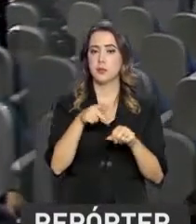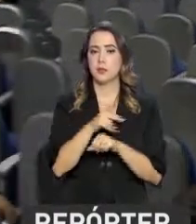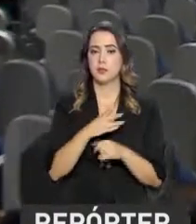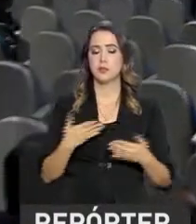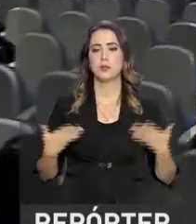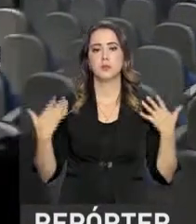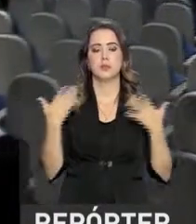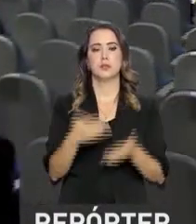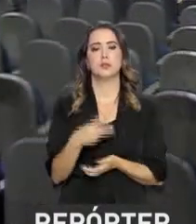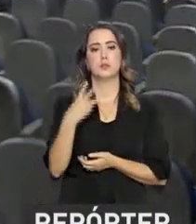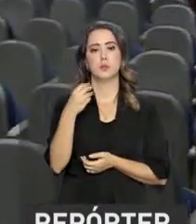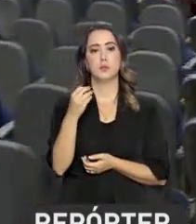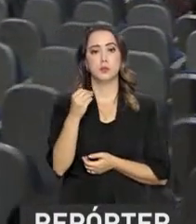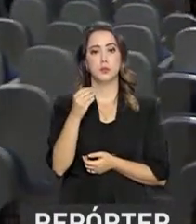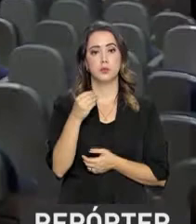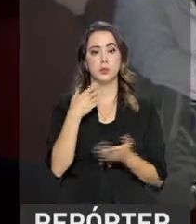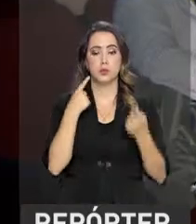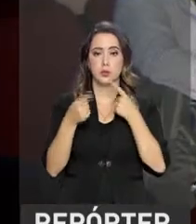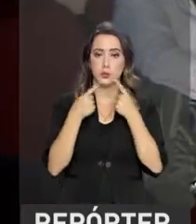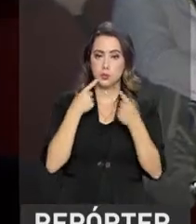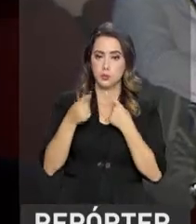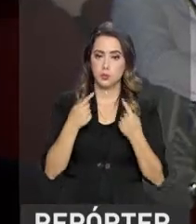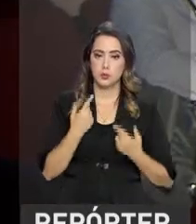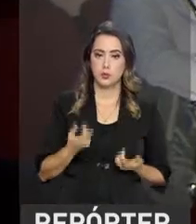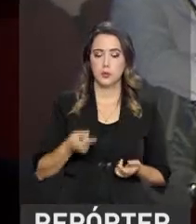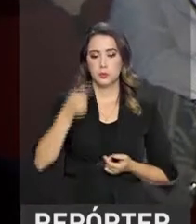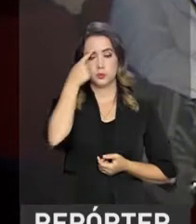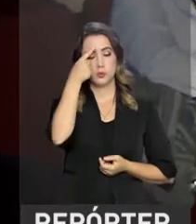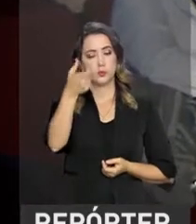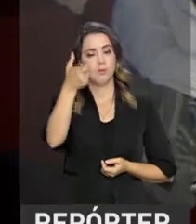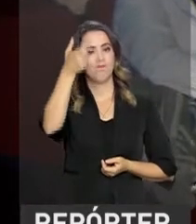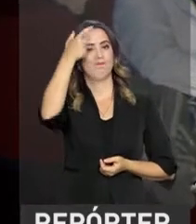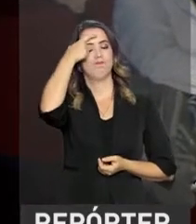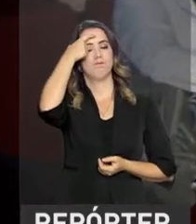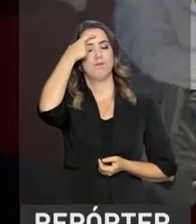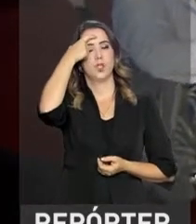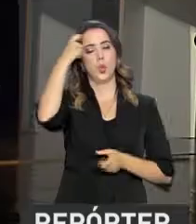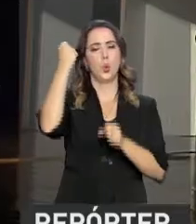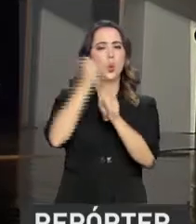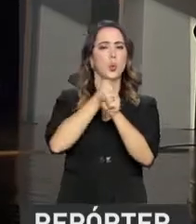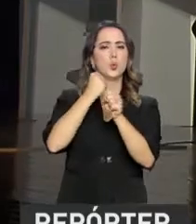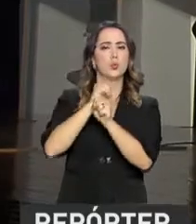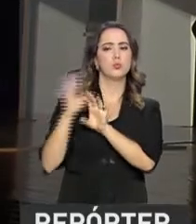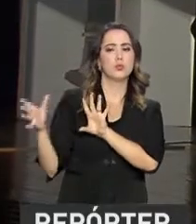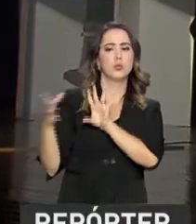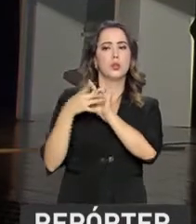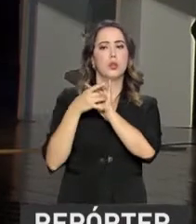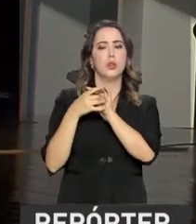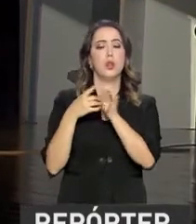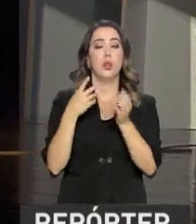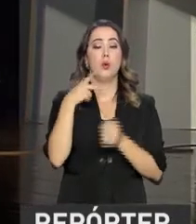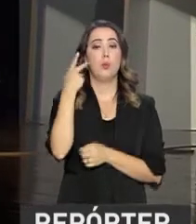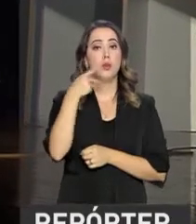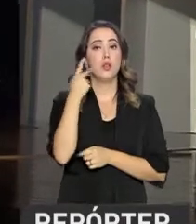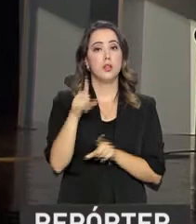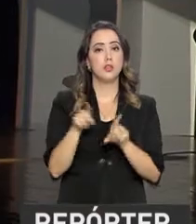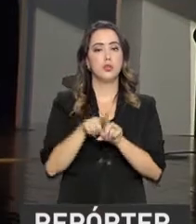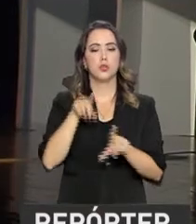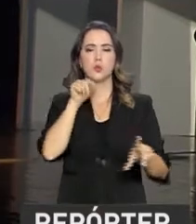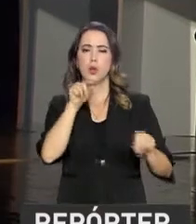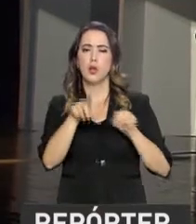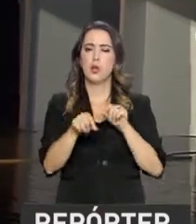quase 300 painéis e debates. A ideia é conscientizar, construir compromissos políticos e definir ações